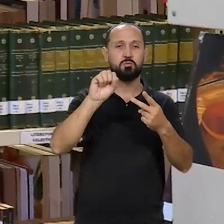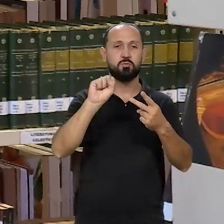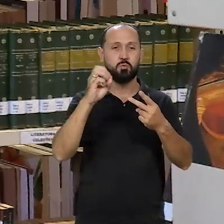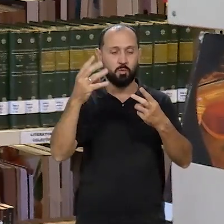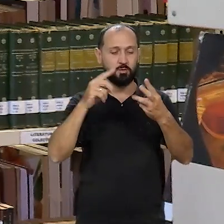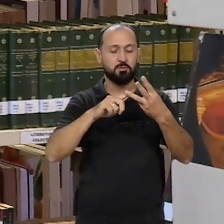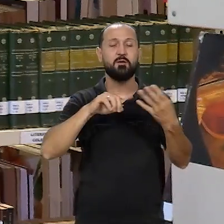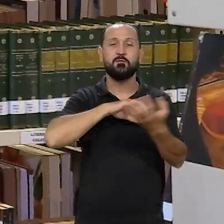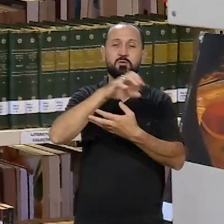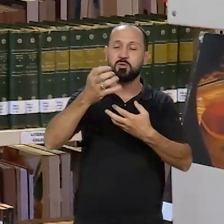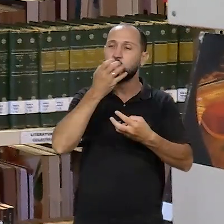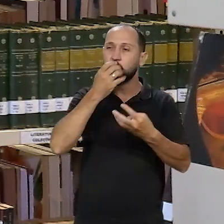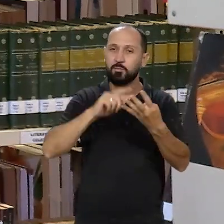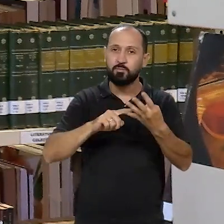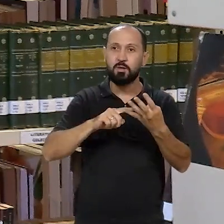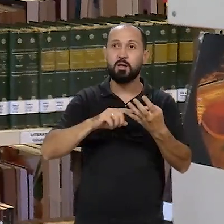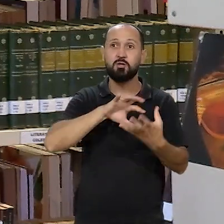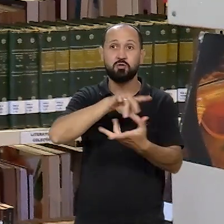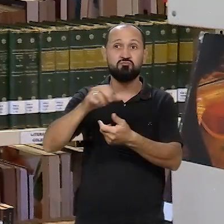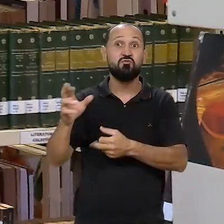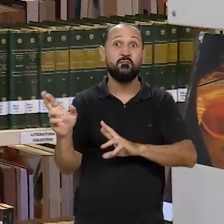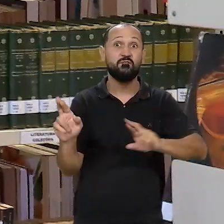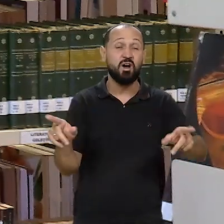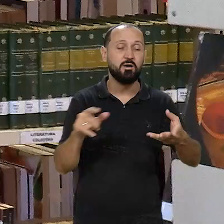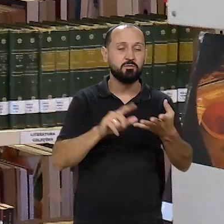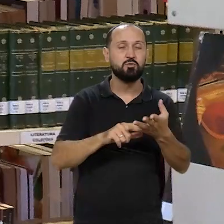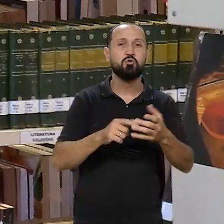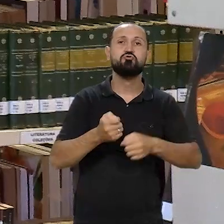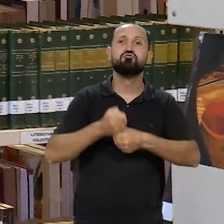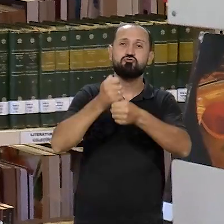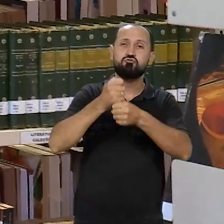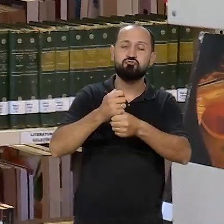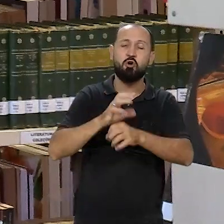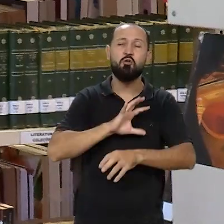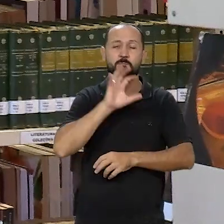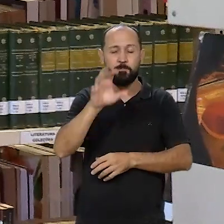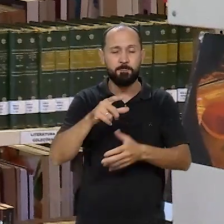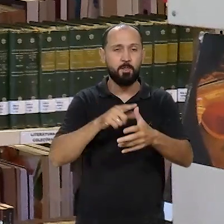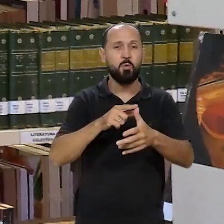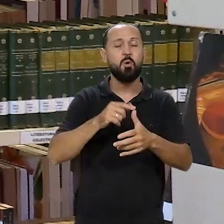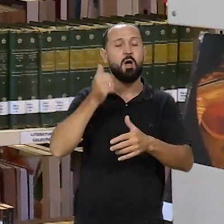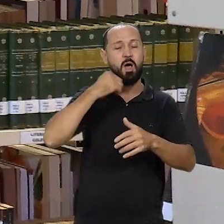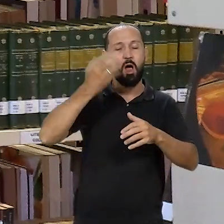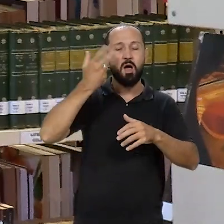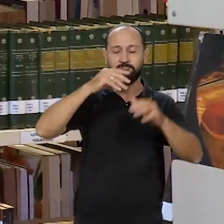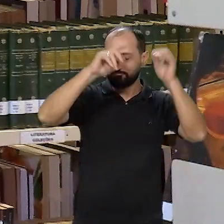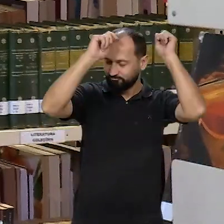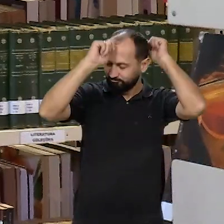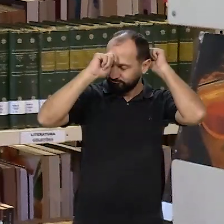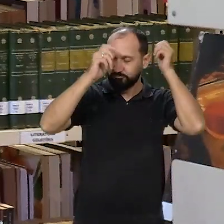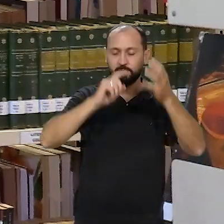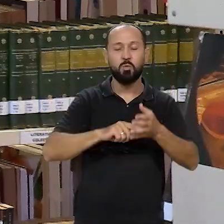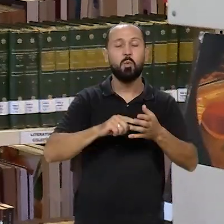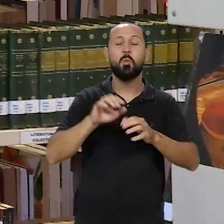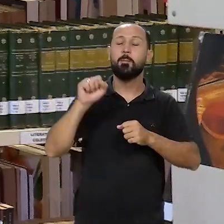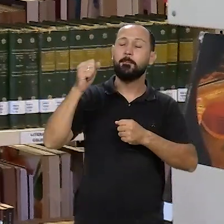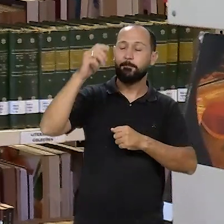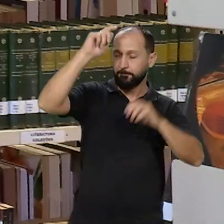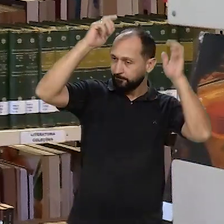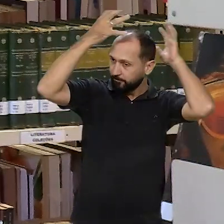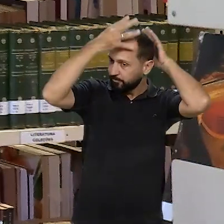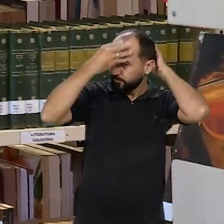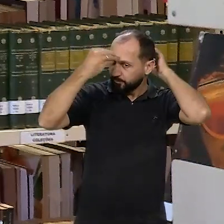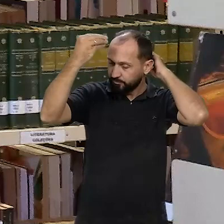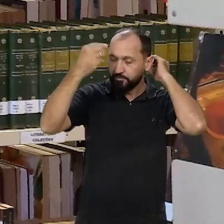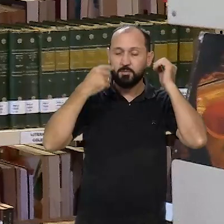1984, A Revolução dos Bichos, Admirável Mundo Novo, Jogos Vorazes, O Pequeno Príncipe, A Elite, O